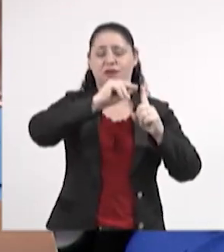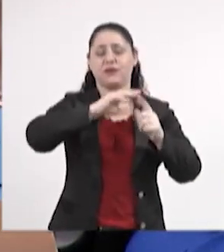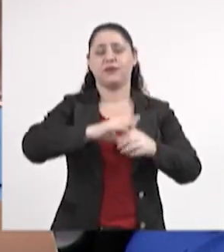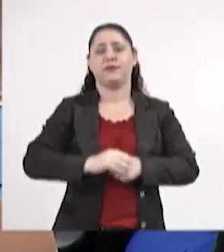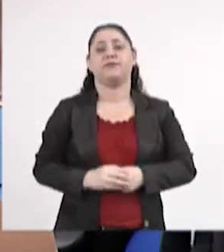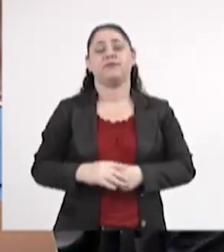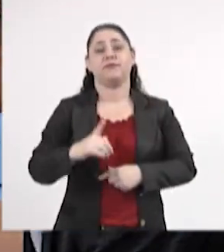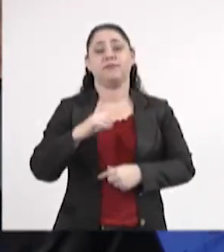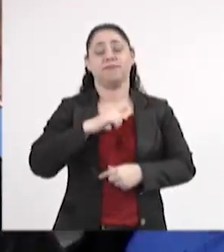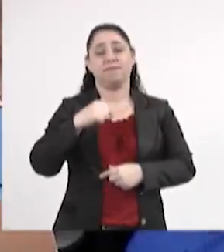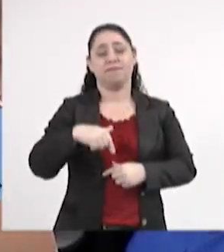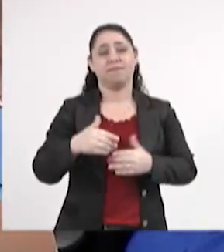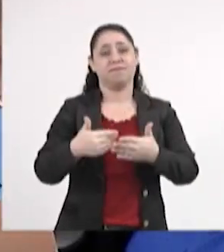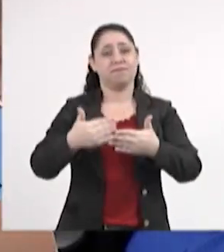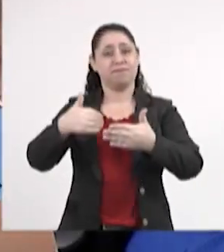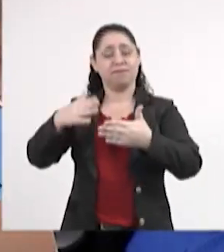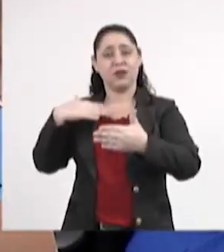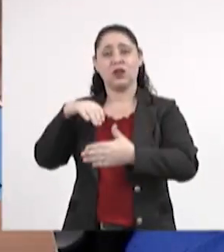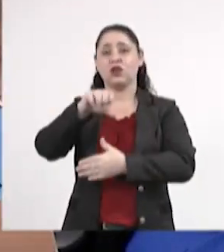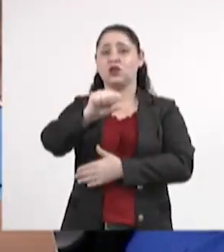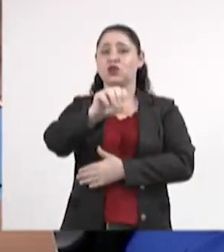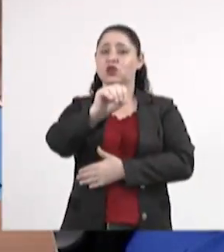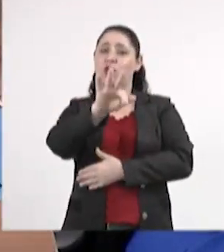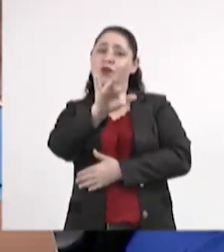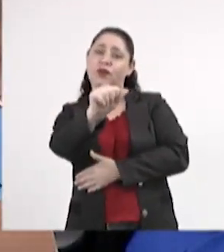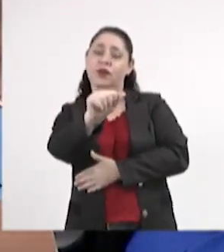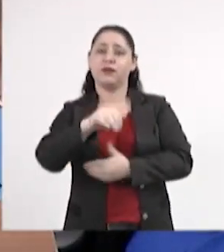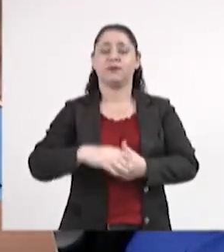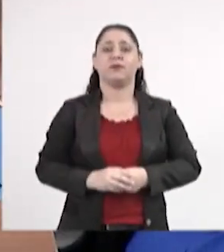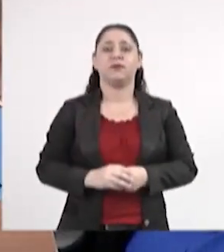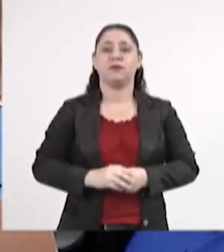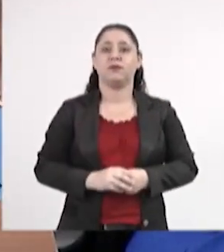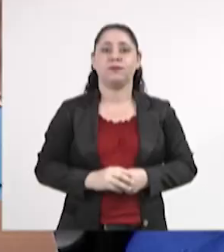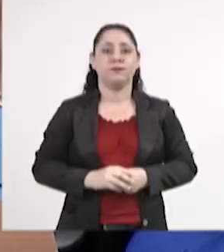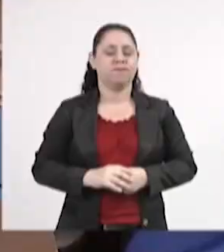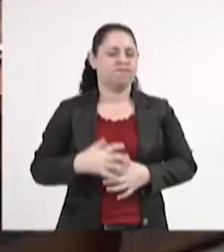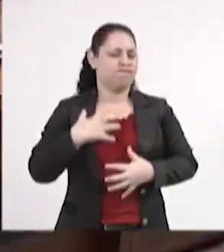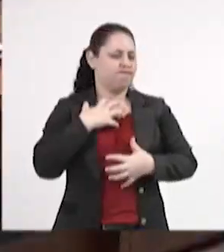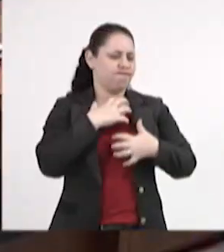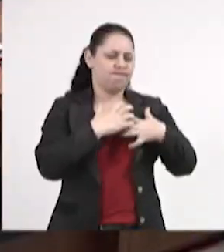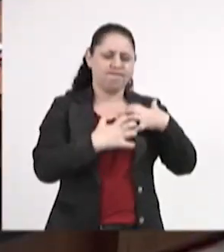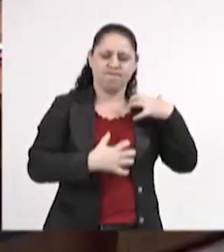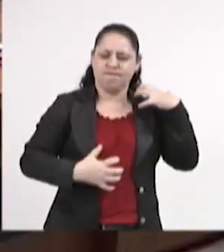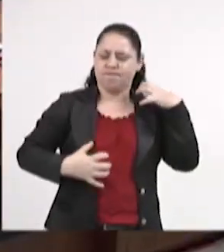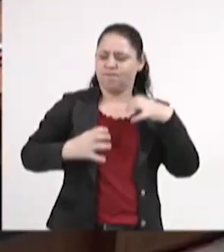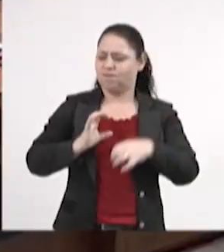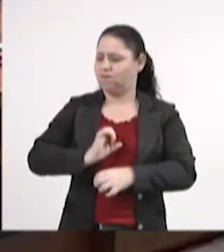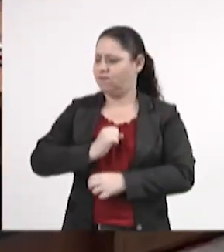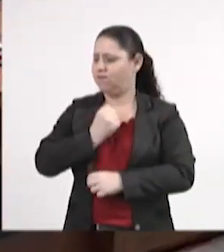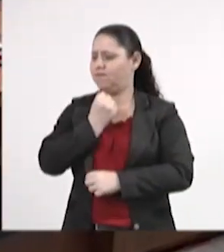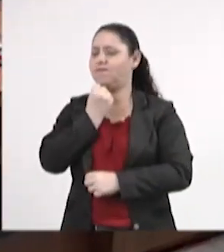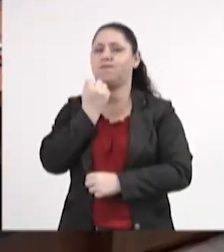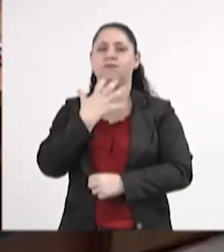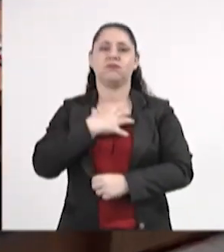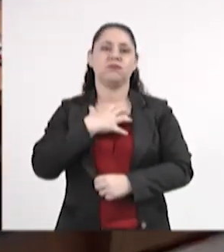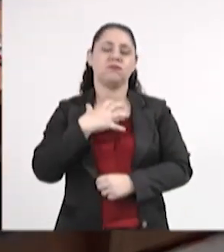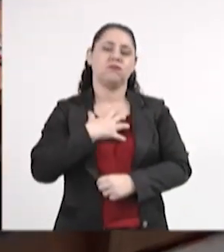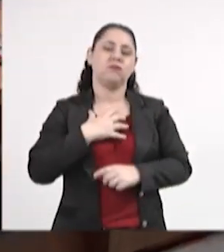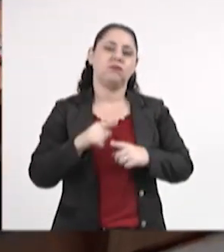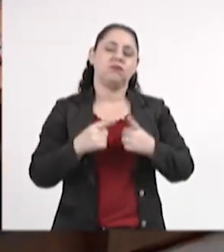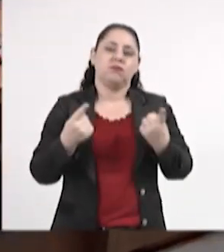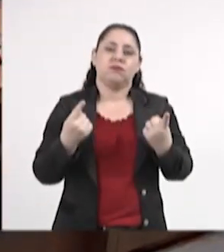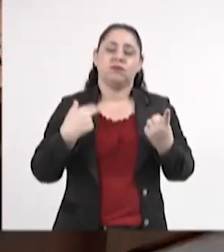violentadas. Tivemos um caso recente da menina Sofia. Quanta indignação nos causou isso. E